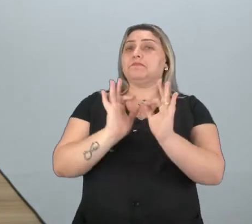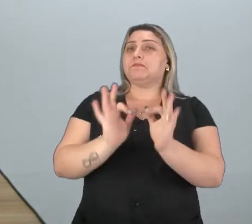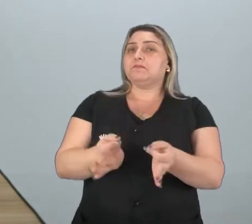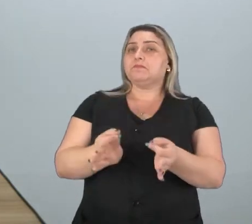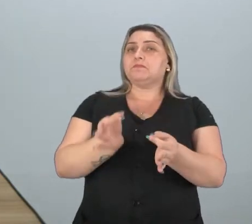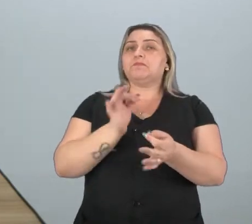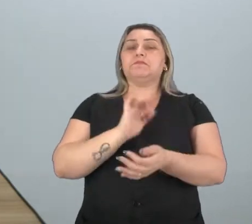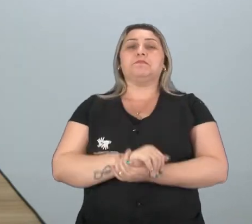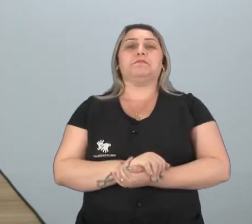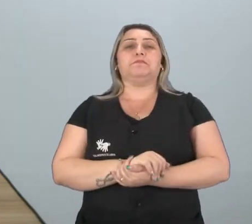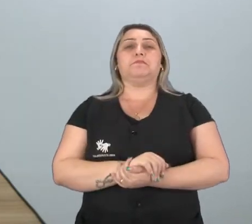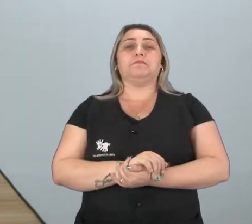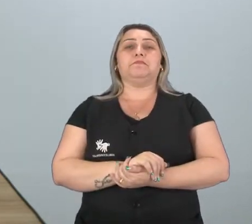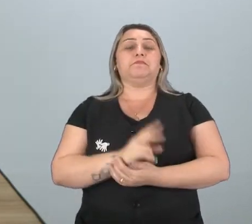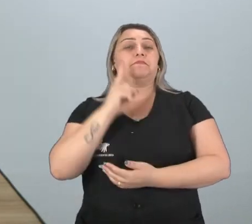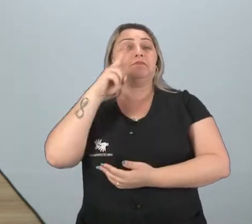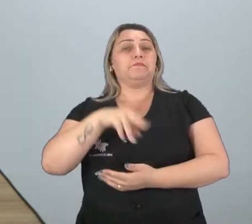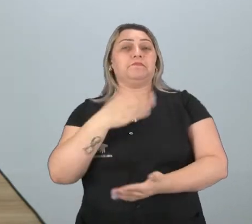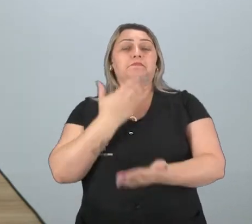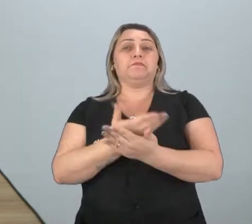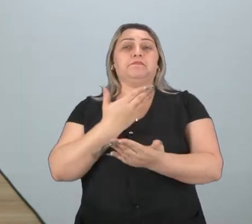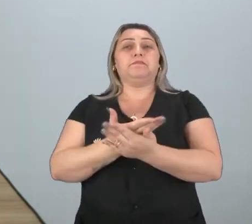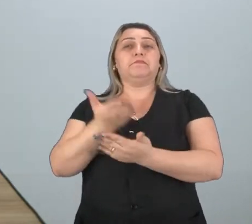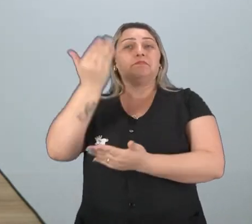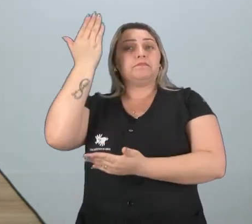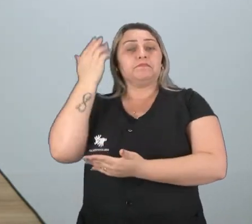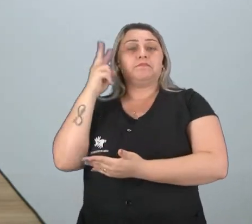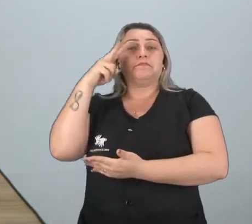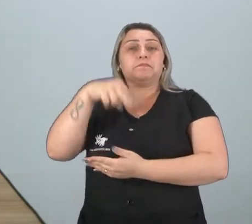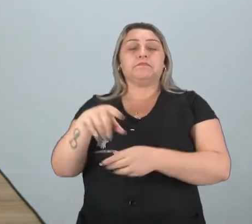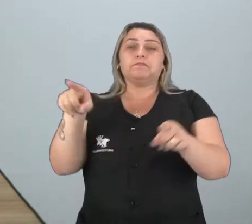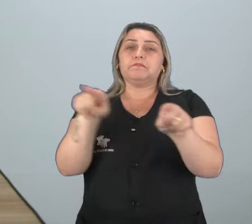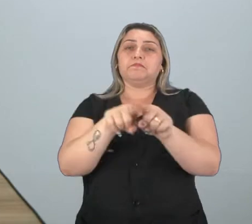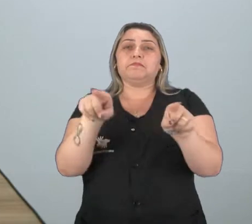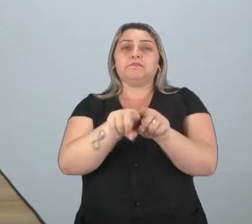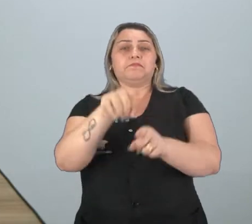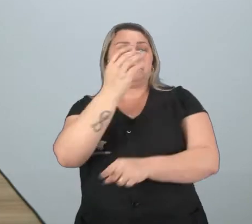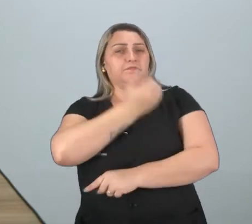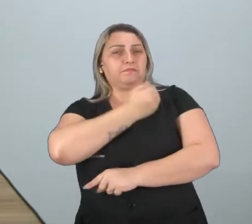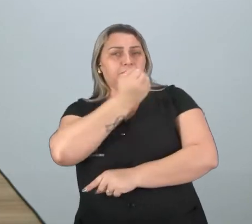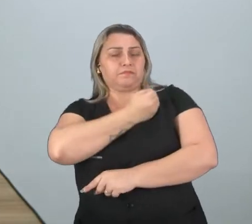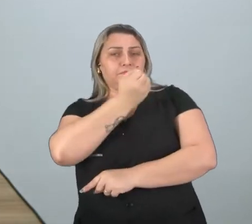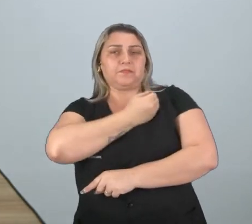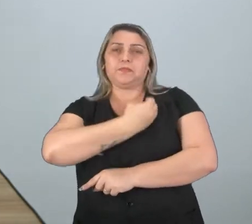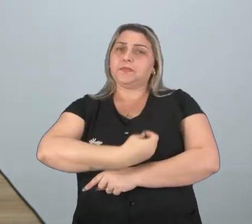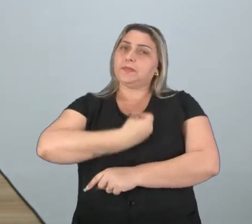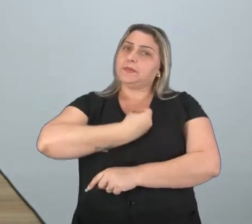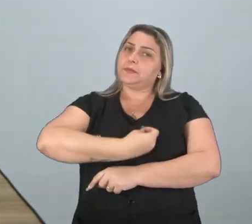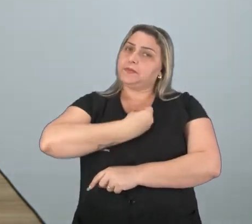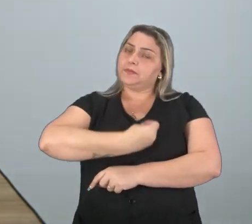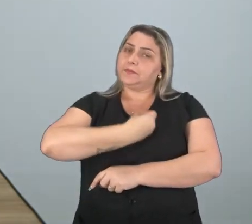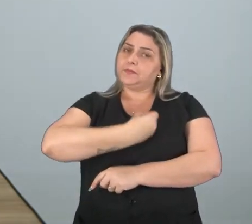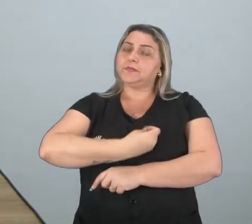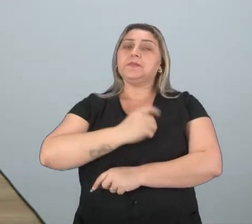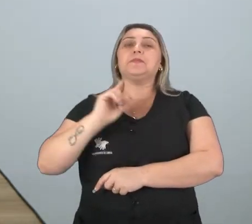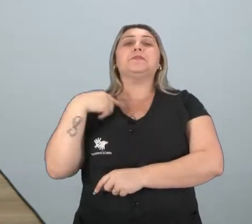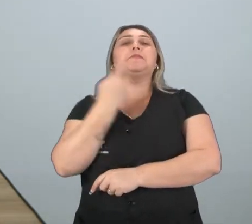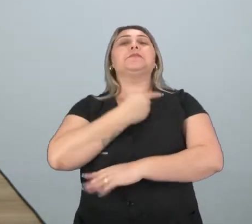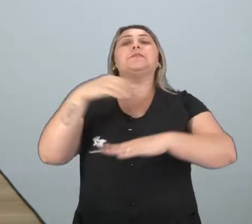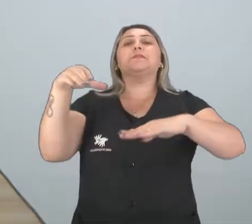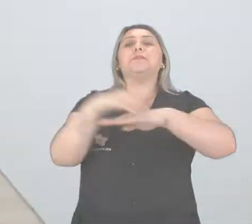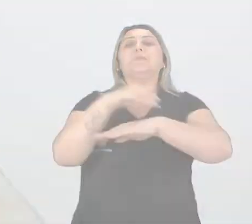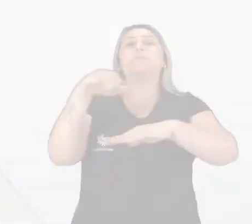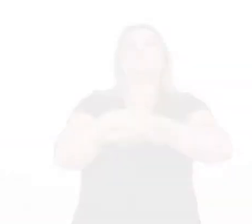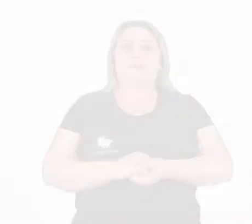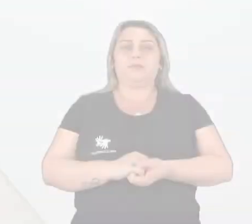certo? Isso nós vimos na aula passada. Vimos também que os números estão presentes nos nossos